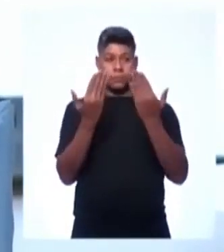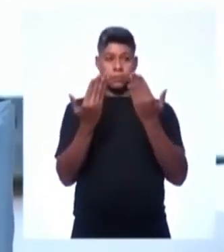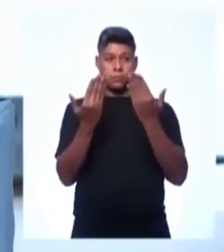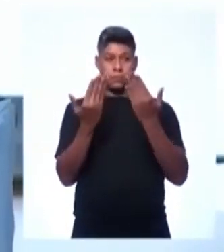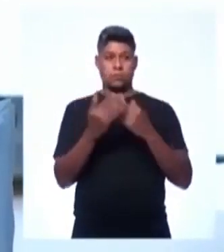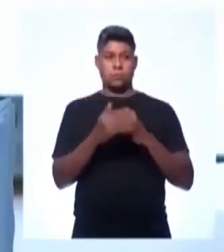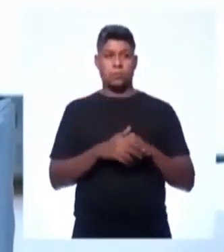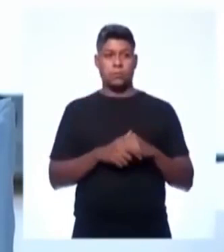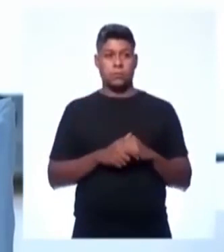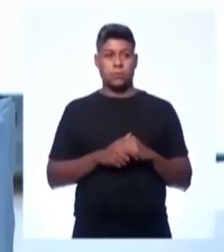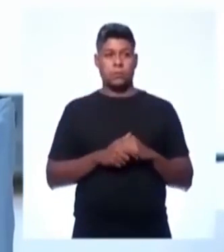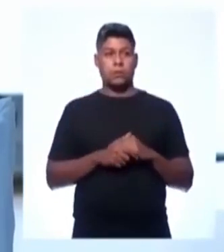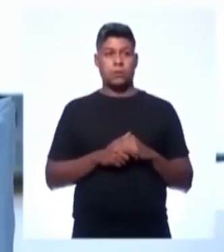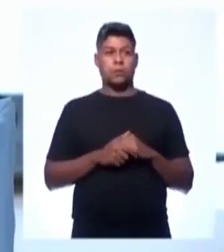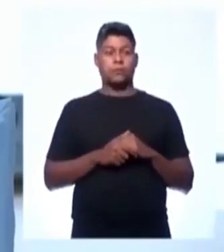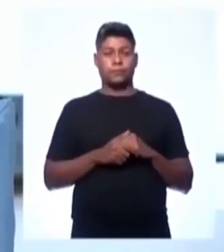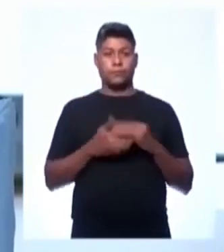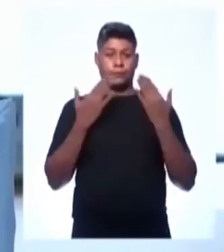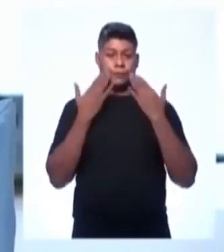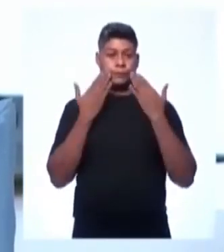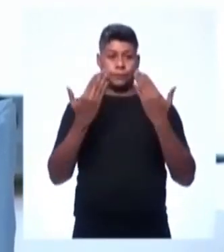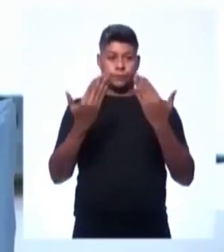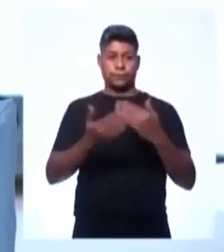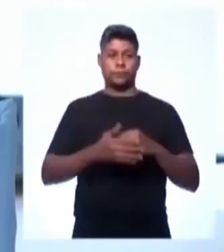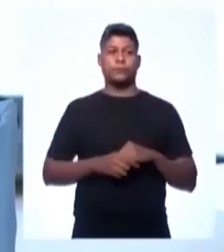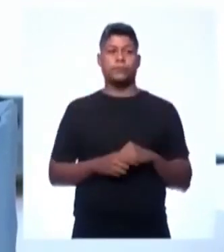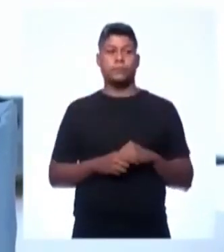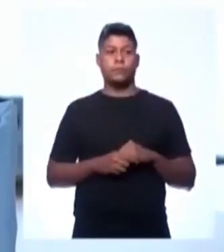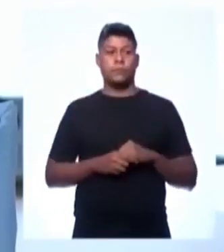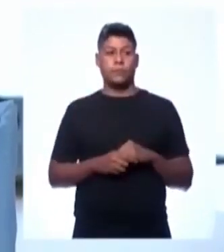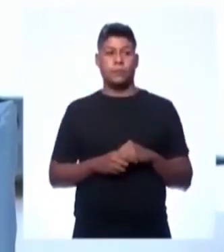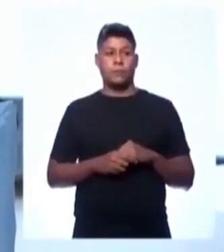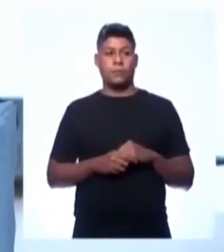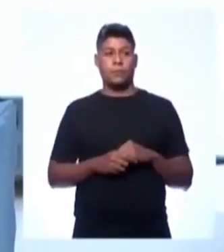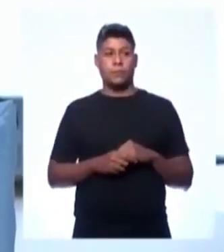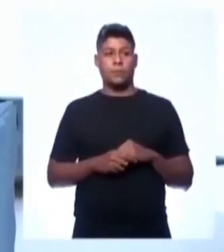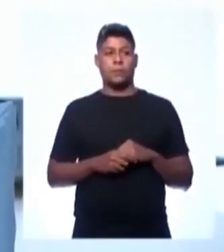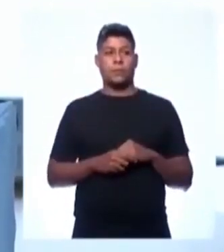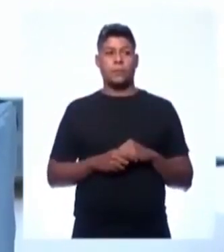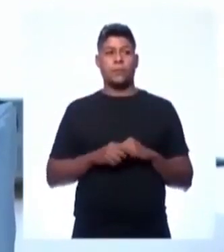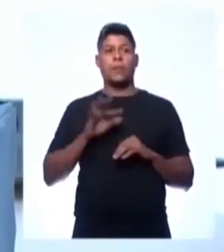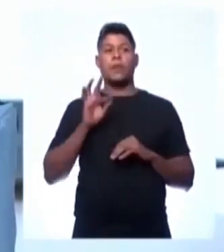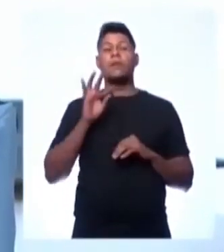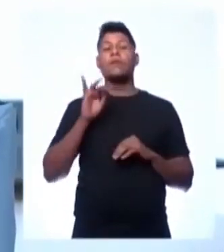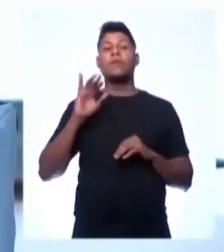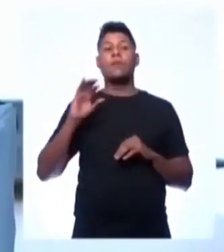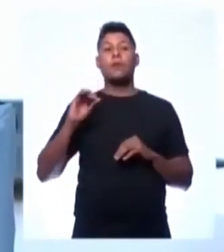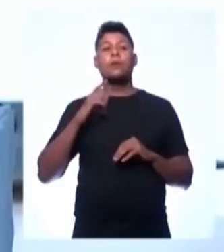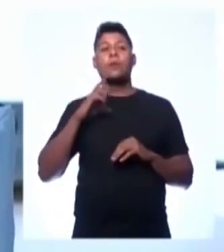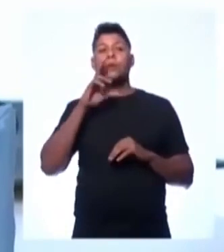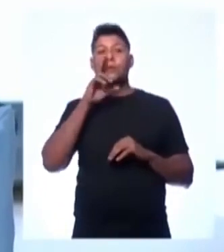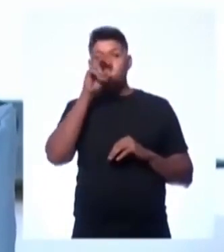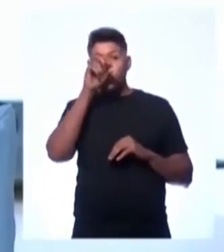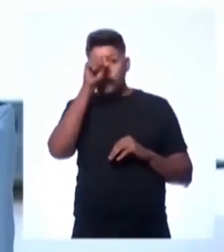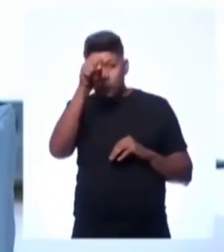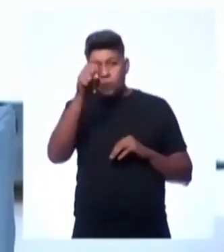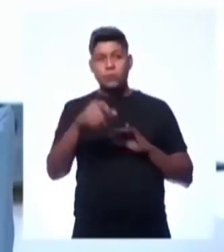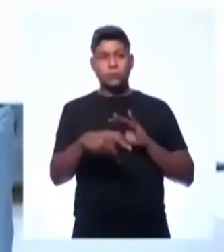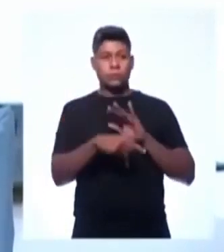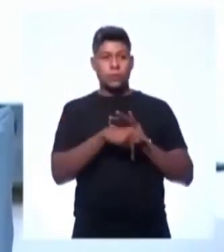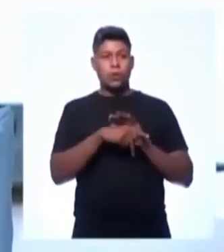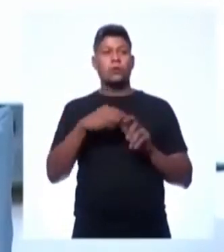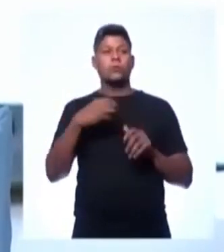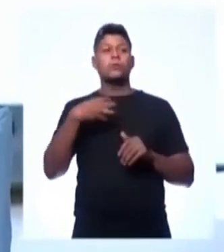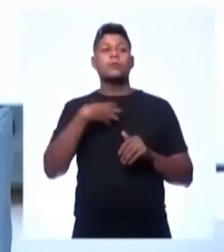Olha, então está indo para frente esse fio, né? Então o fio foi sujeito a uma força nesse